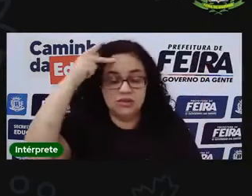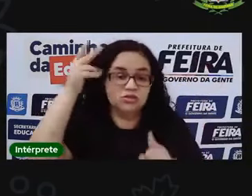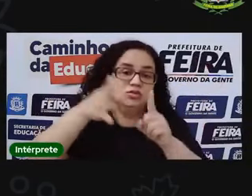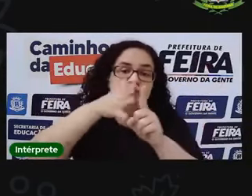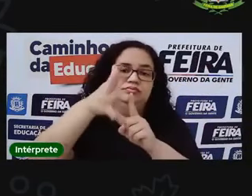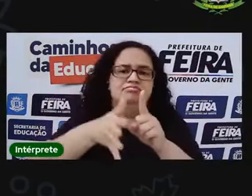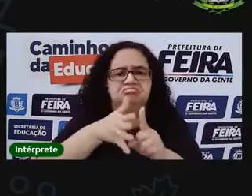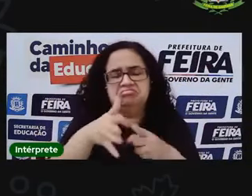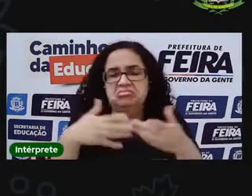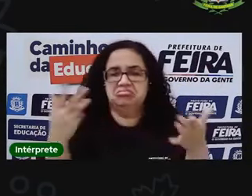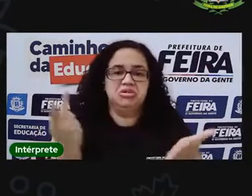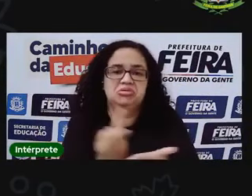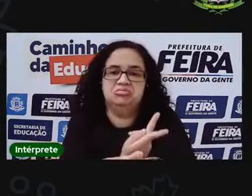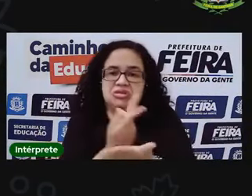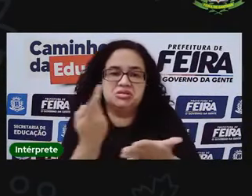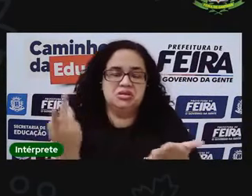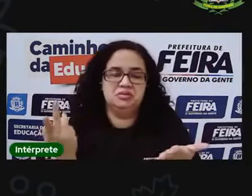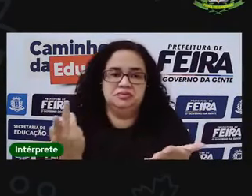Alguma coisa